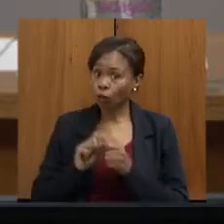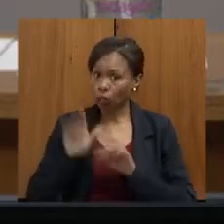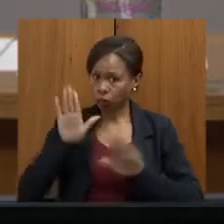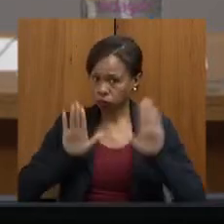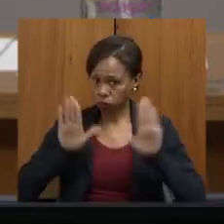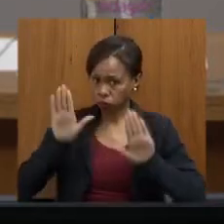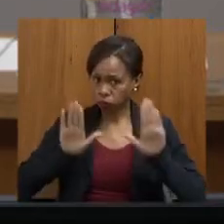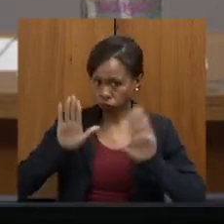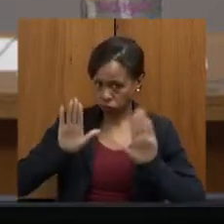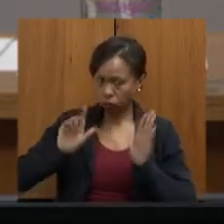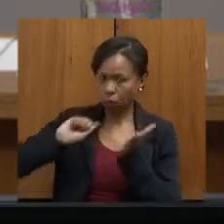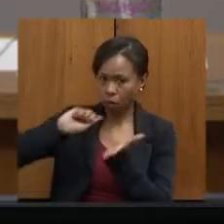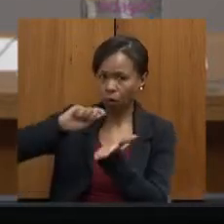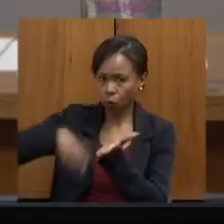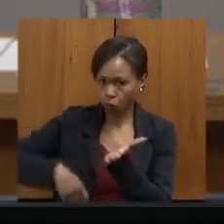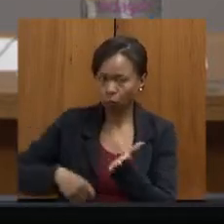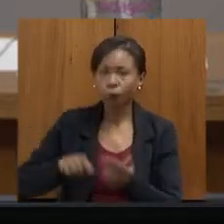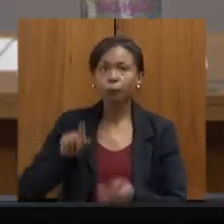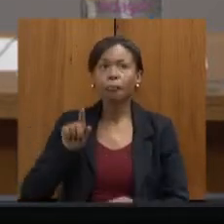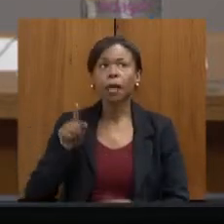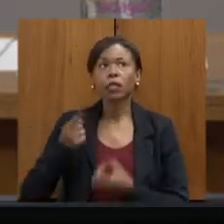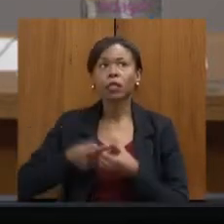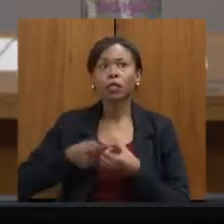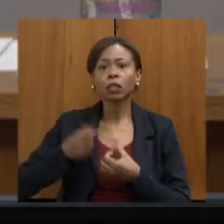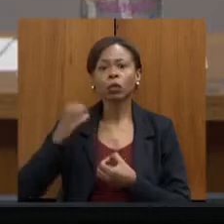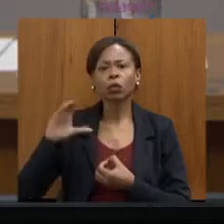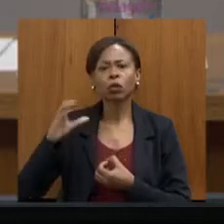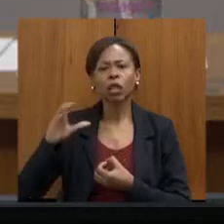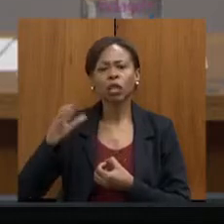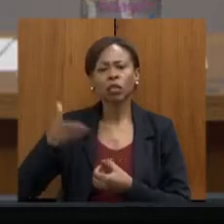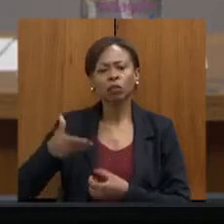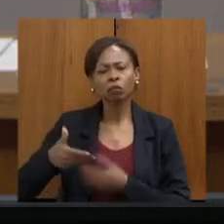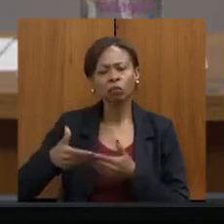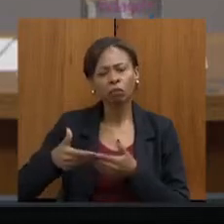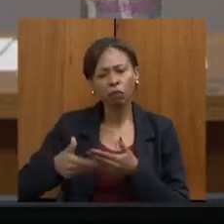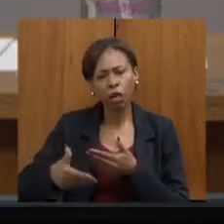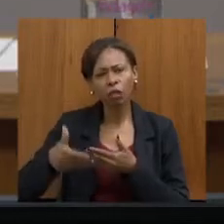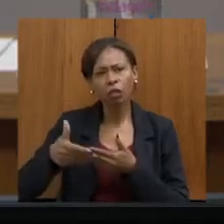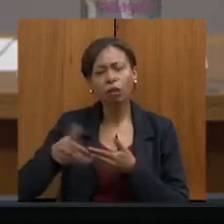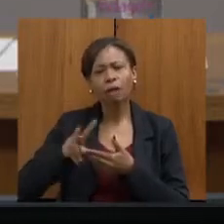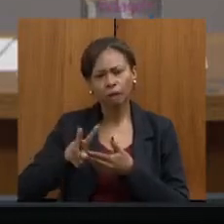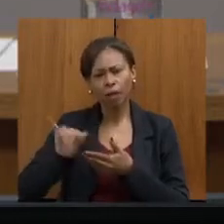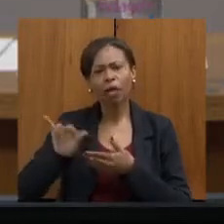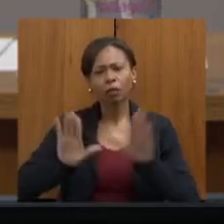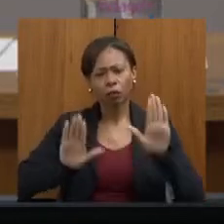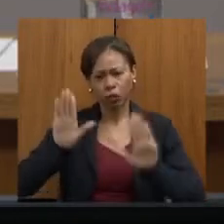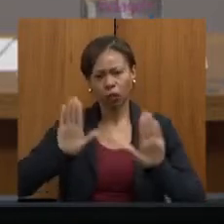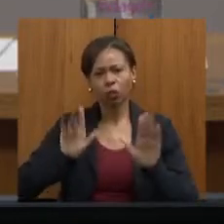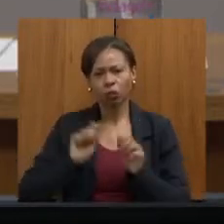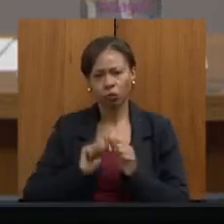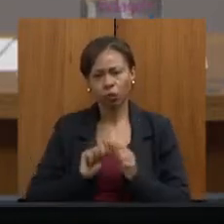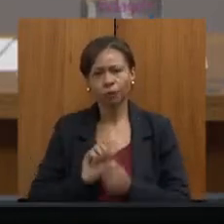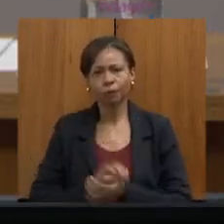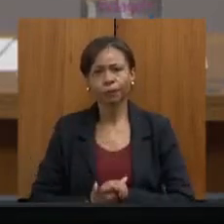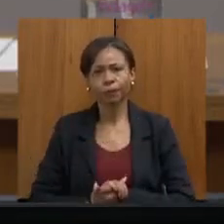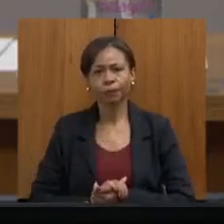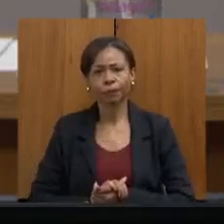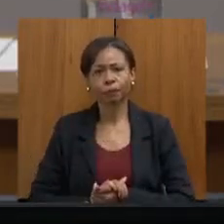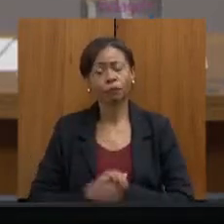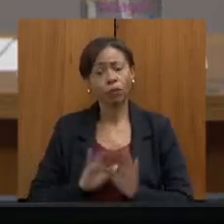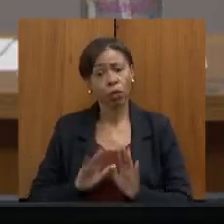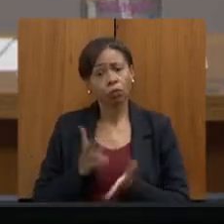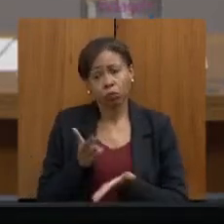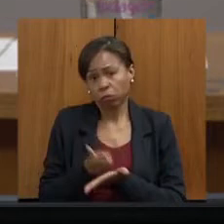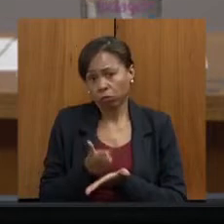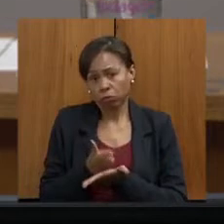contratação e Contagem deve faltar em breve pela informação que a gente tem então alto